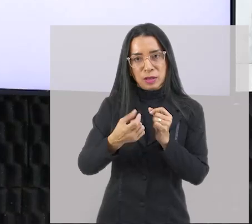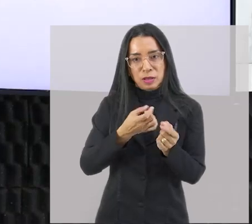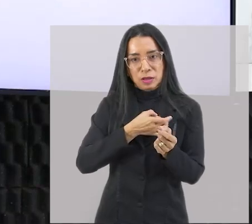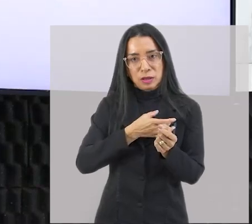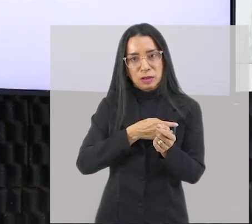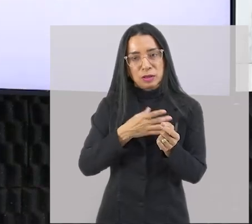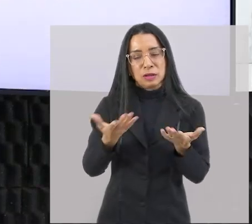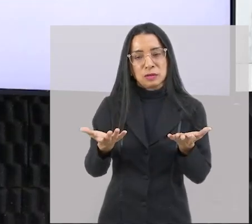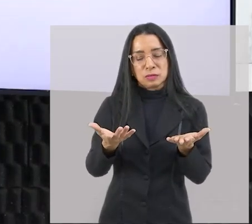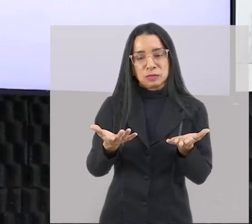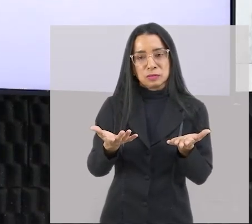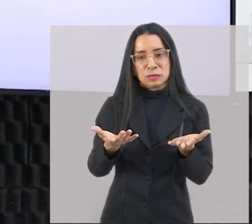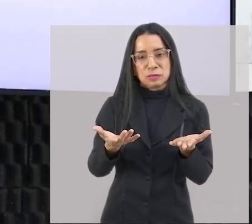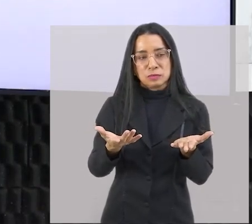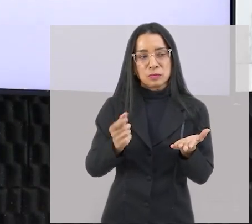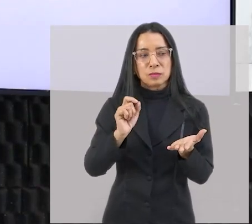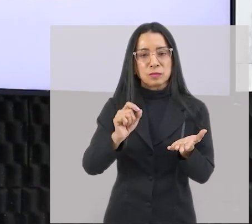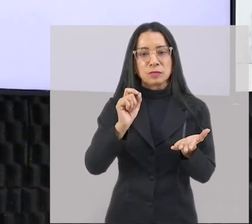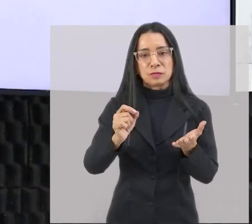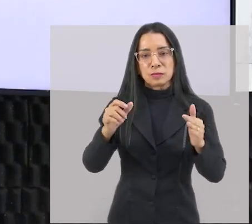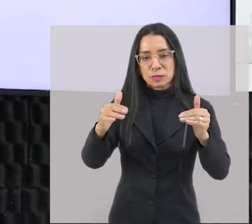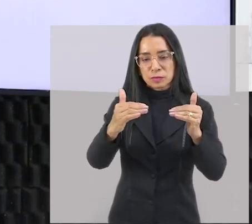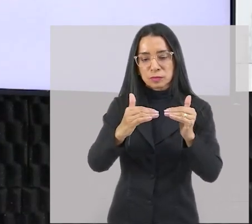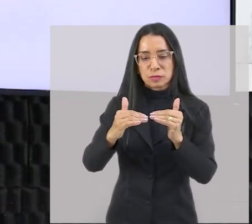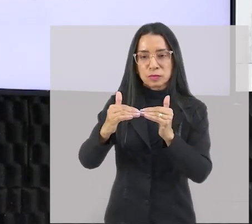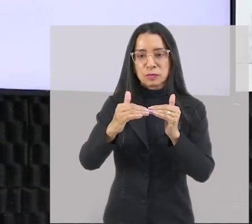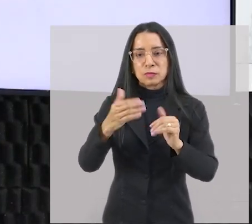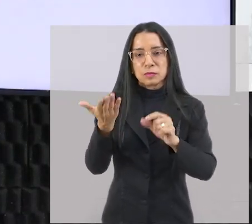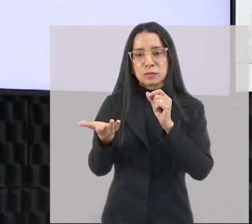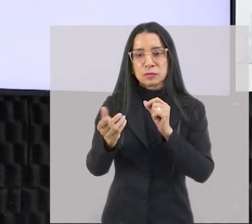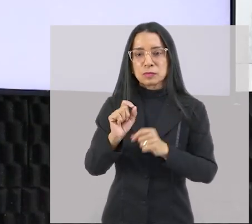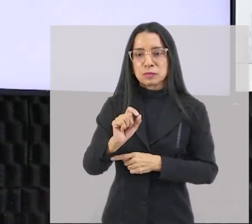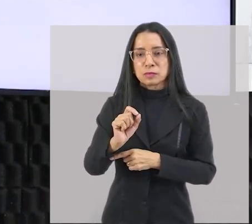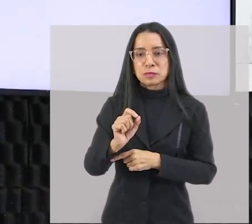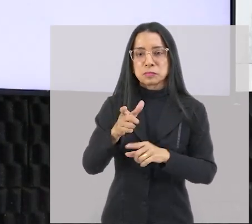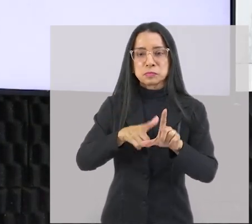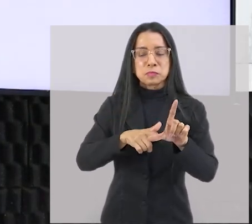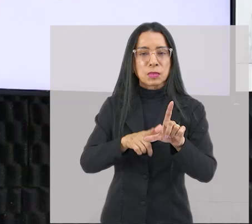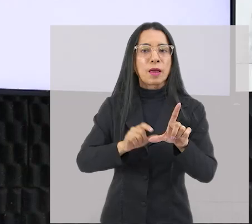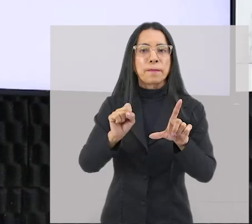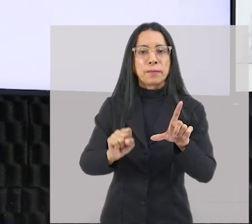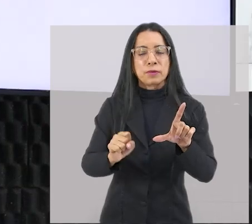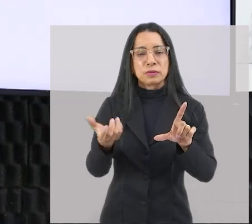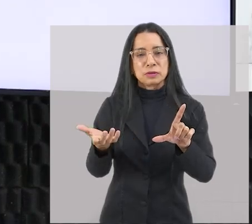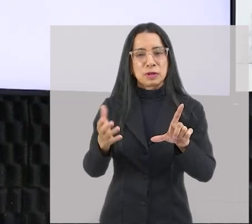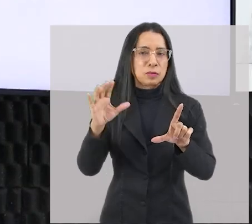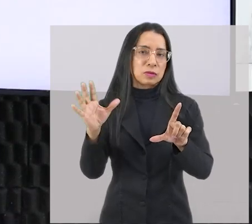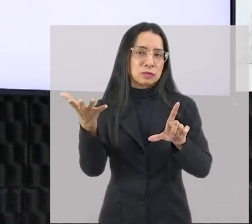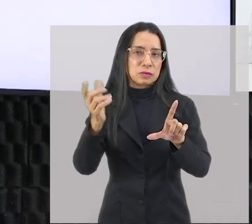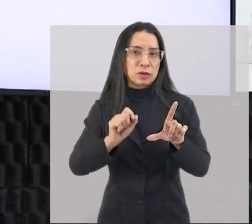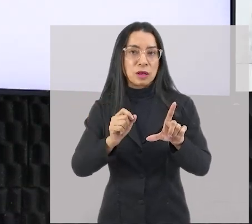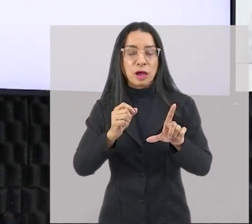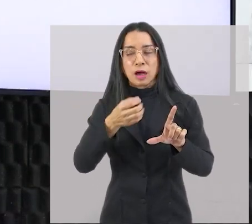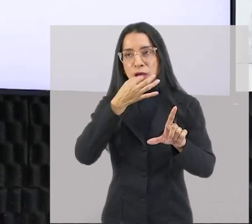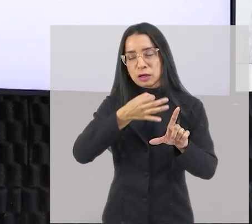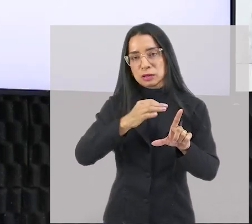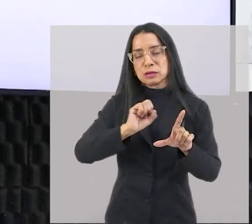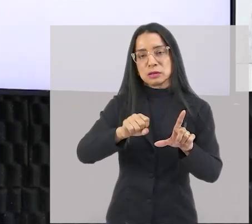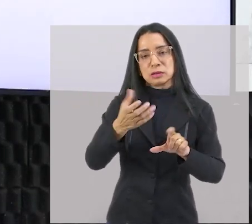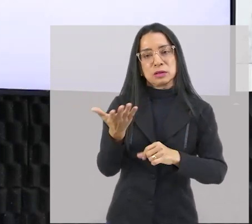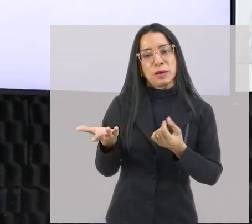medo em todo mundo. Então, essa uniformidade de tons como crítica à industrialização pode ser um fato. A crítica sim,